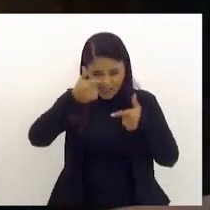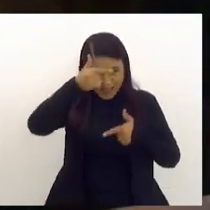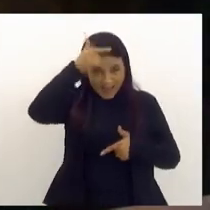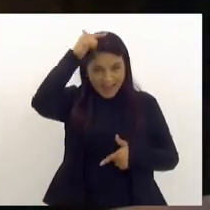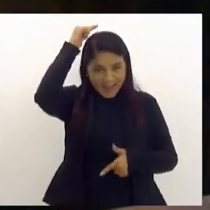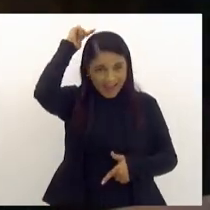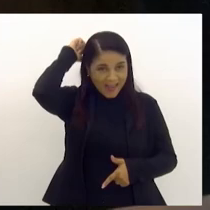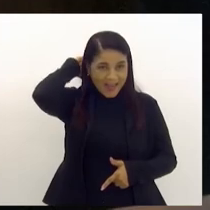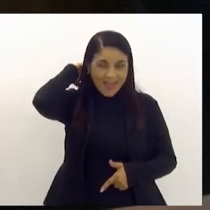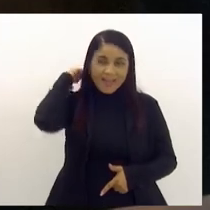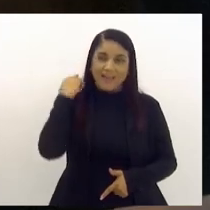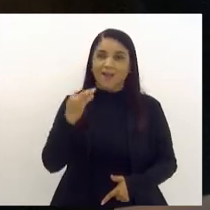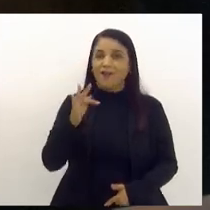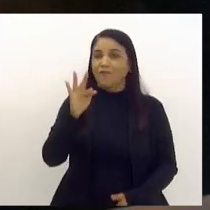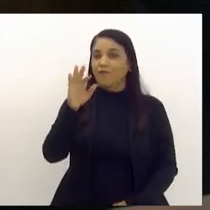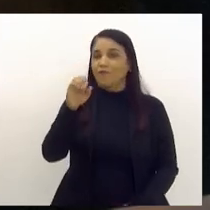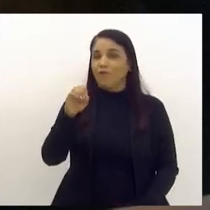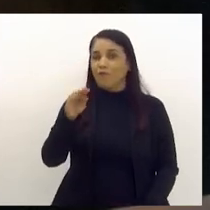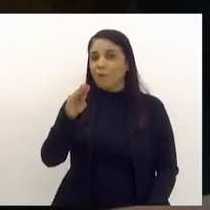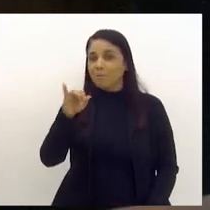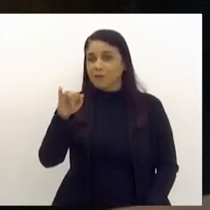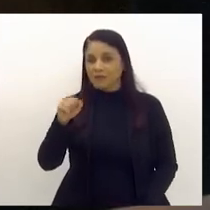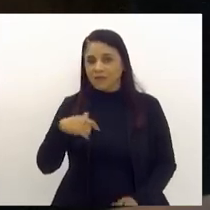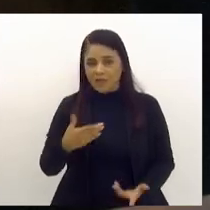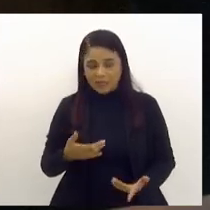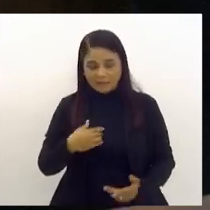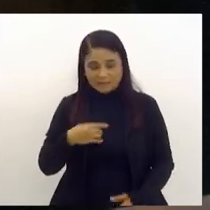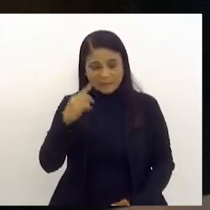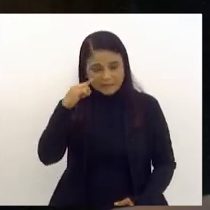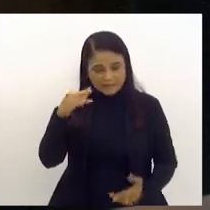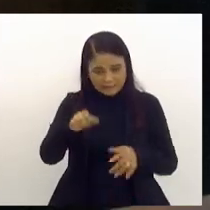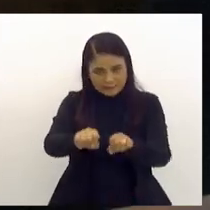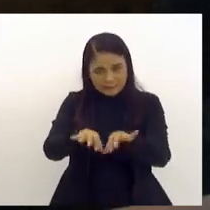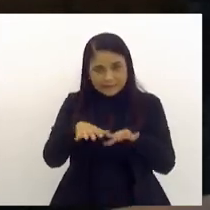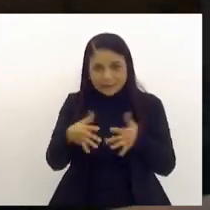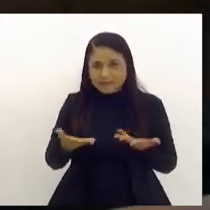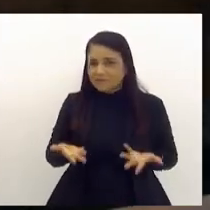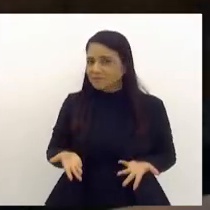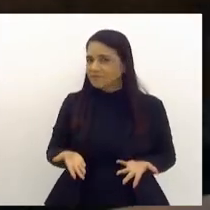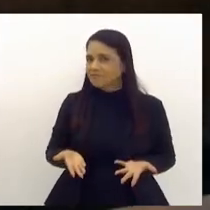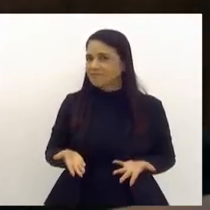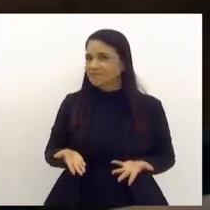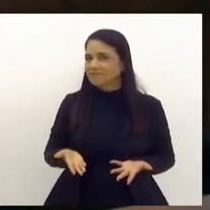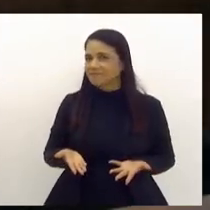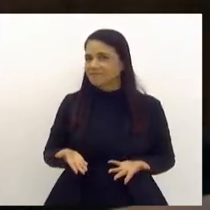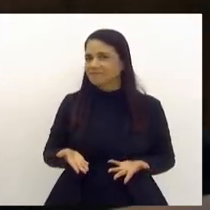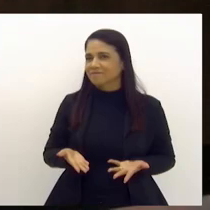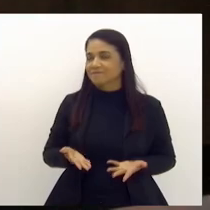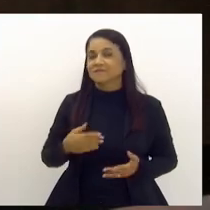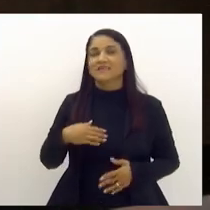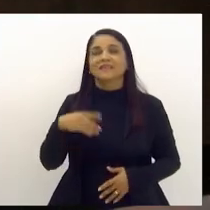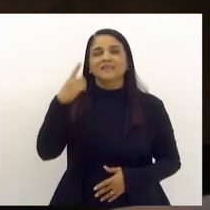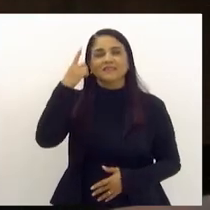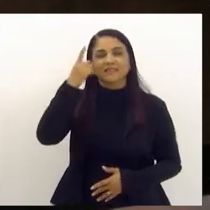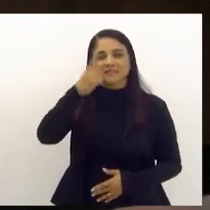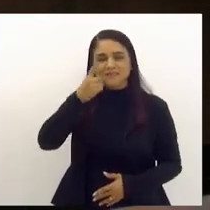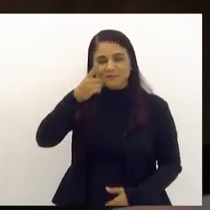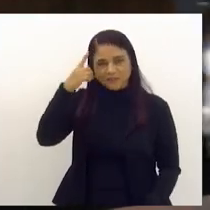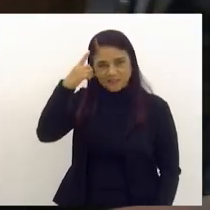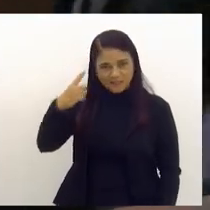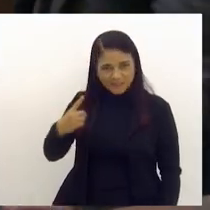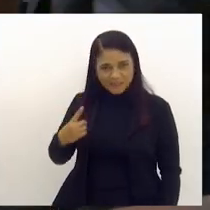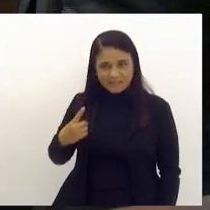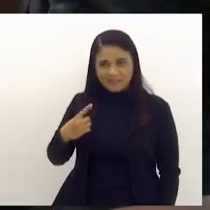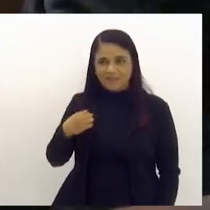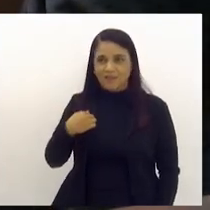carecofobia acontecendo bem debaixo dos nossos olhos. Ô, deputada Dani, eu preciso